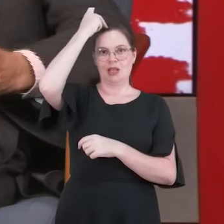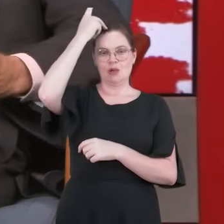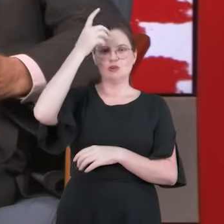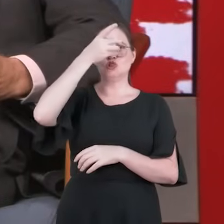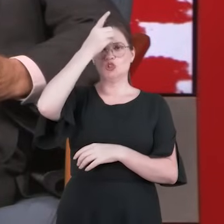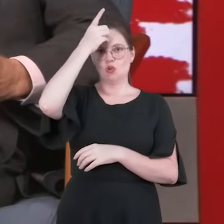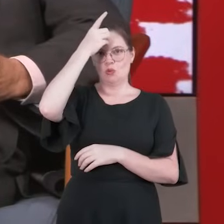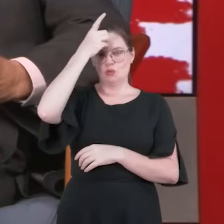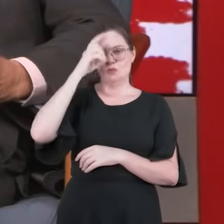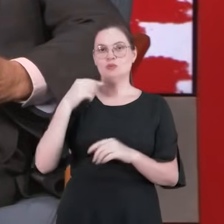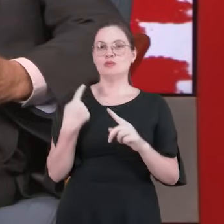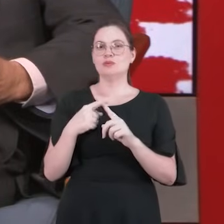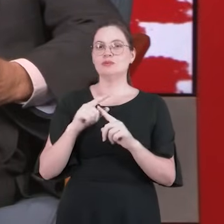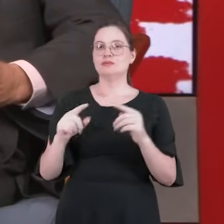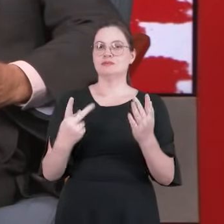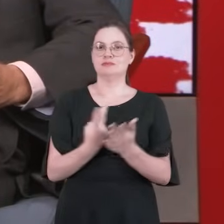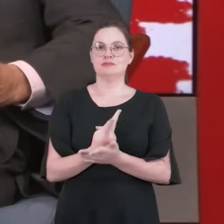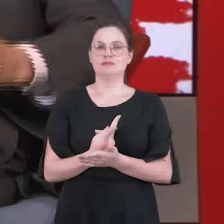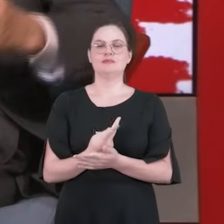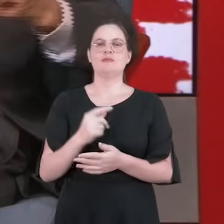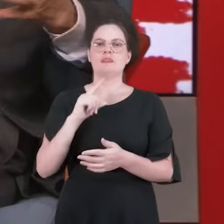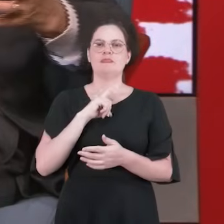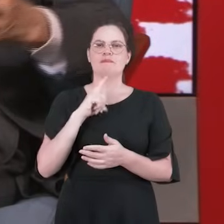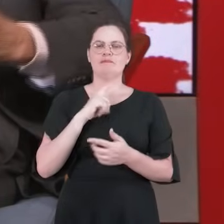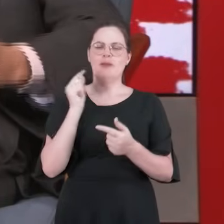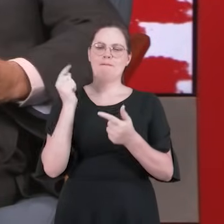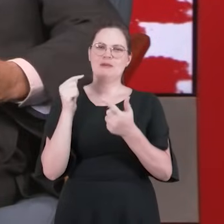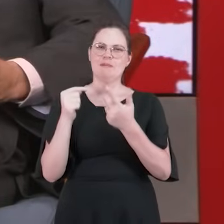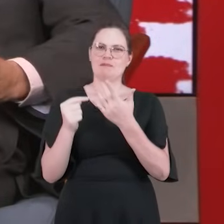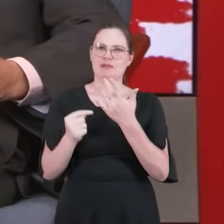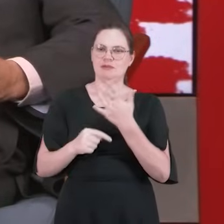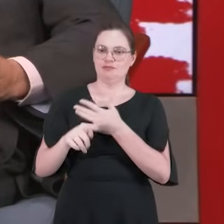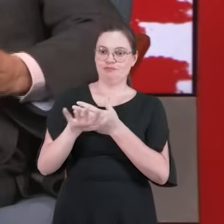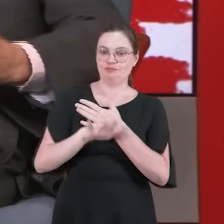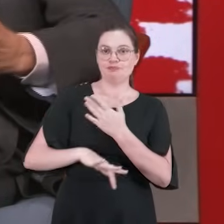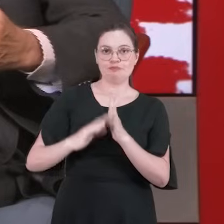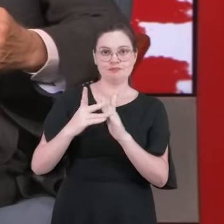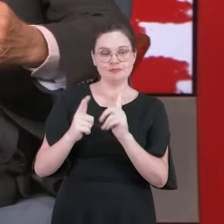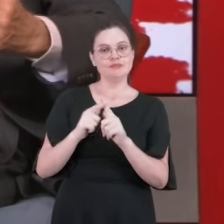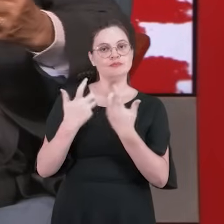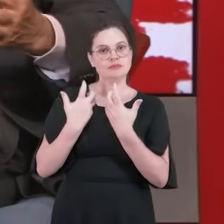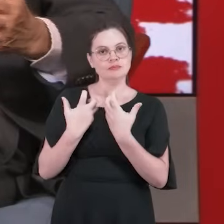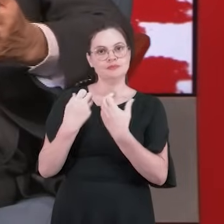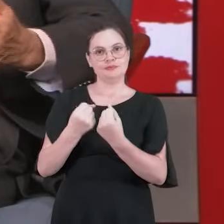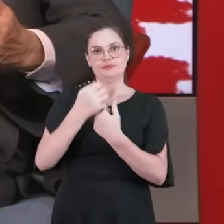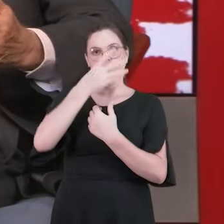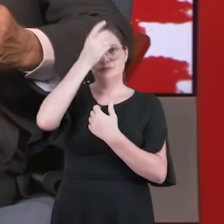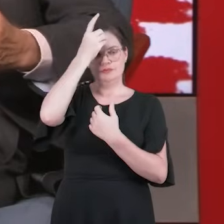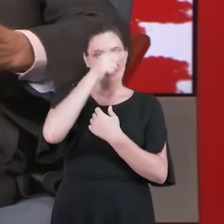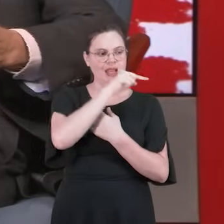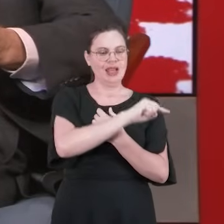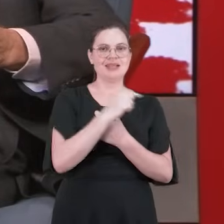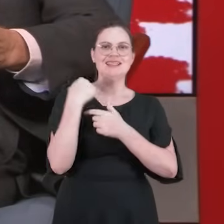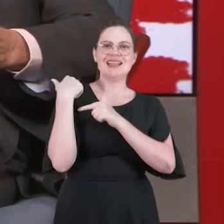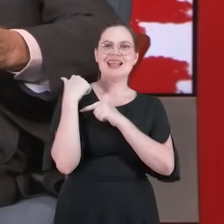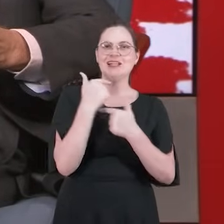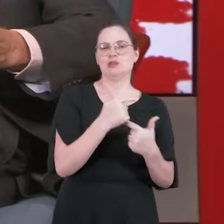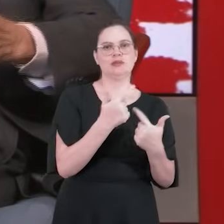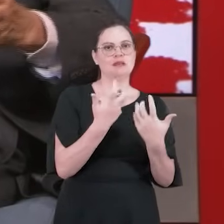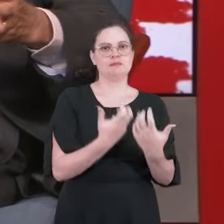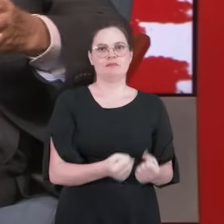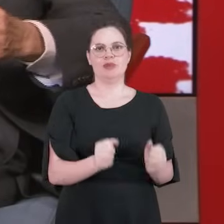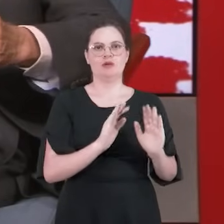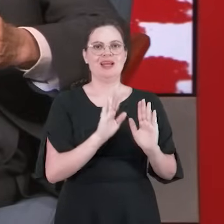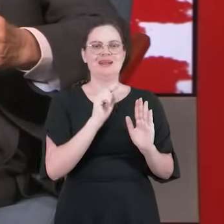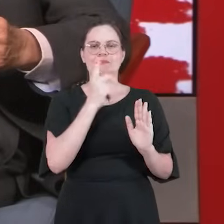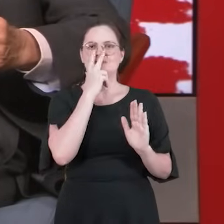fatores que criavam uma barreira para que as pessoas pudessem